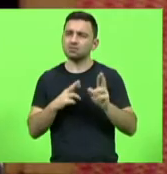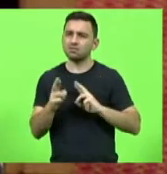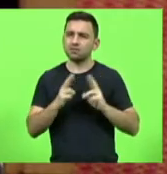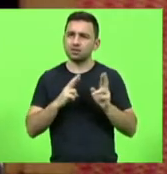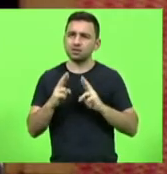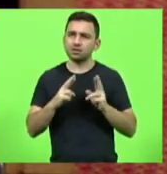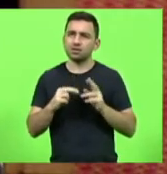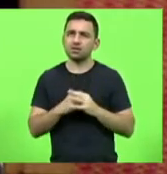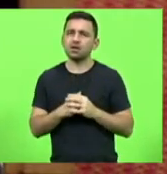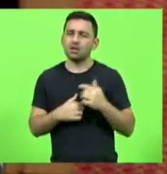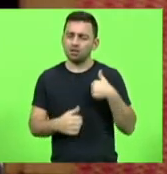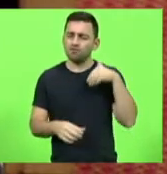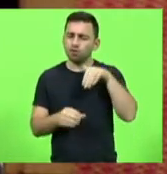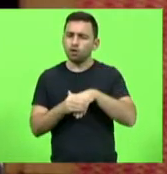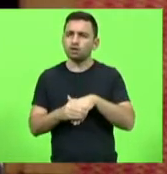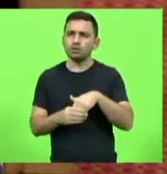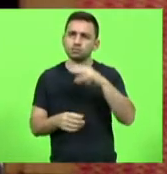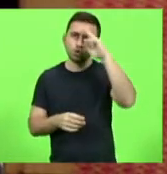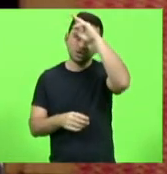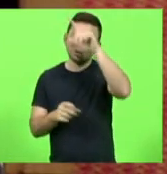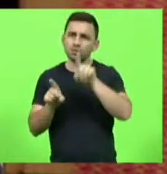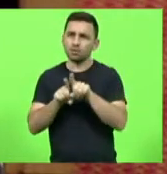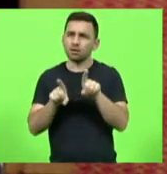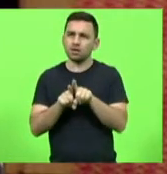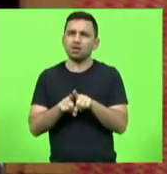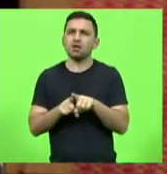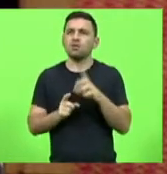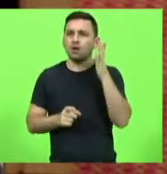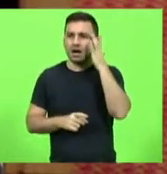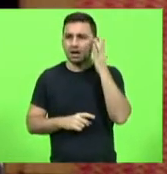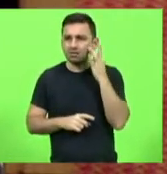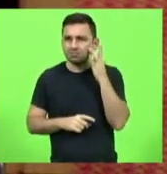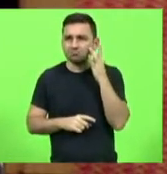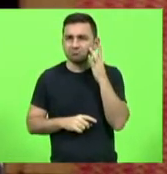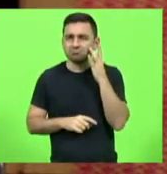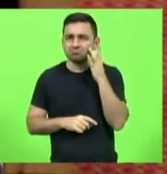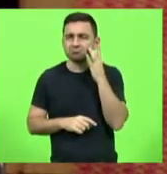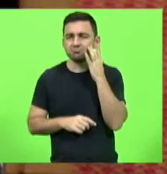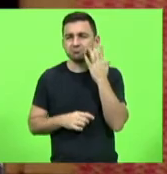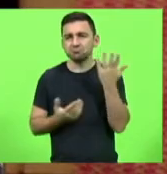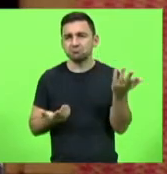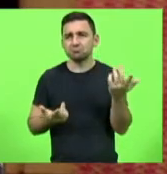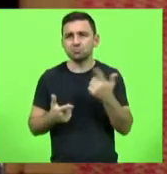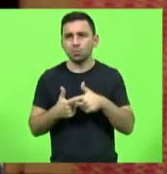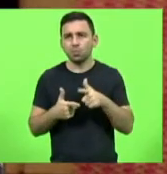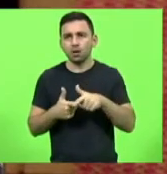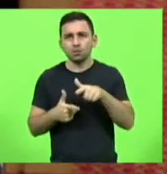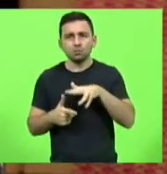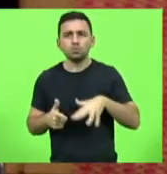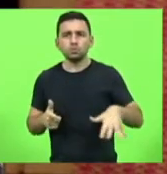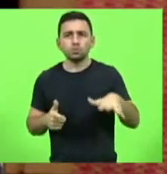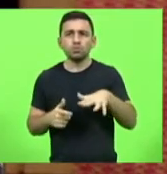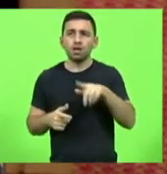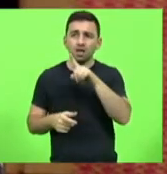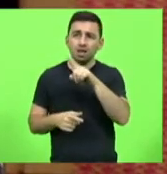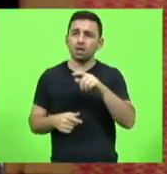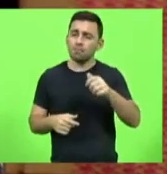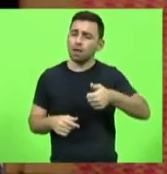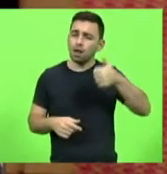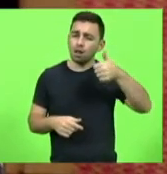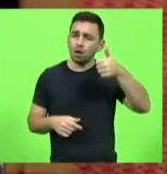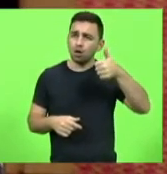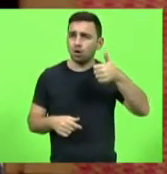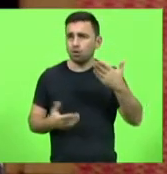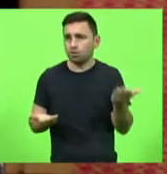eu votei no Bolsonaro. Eu acho que dentro da situação, ele até é o melhor candidato. Nós